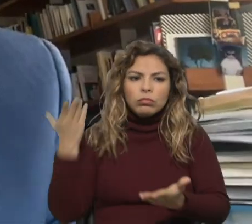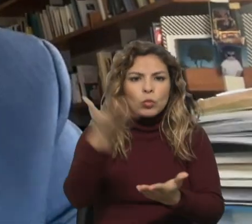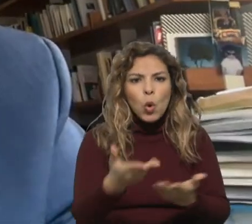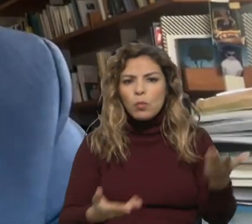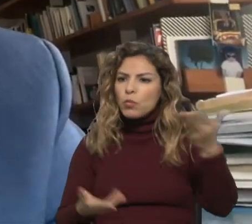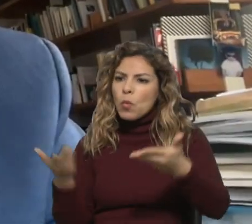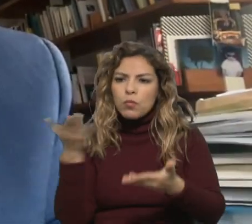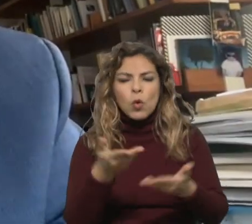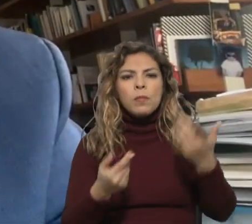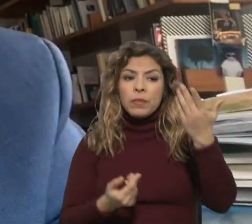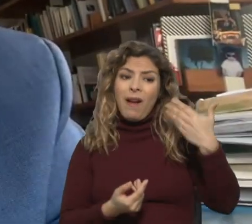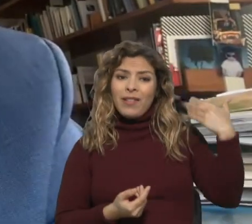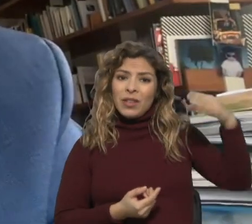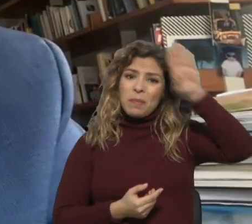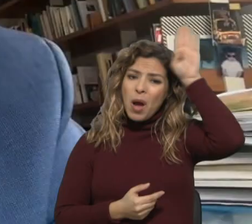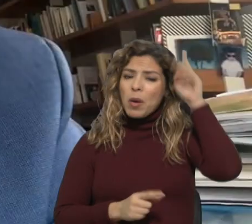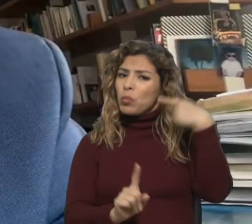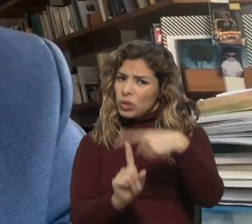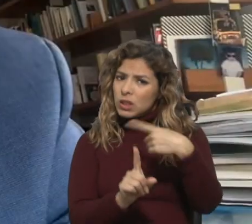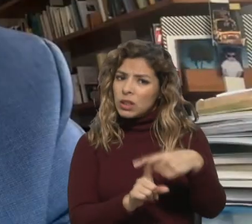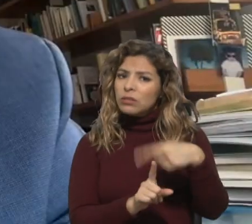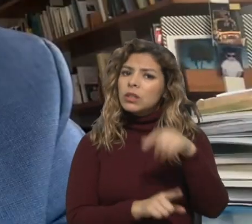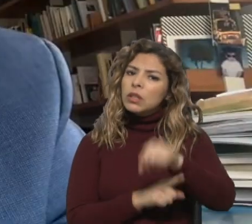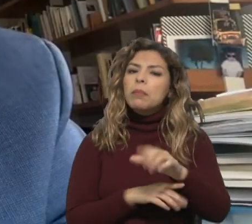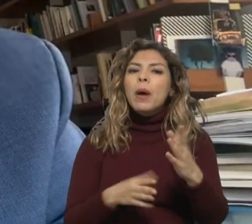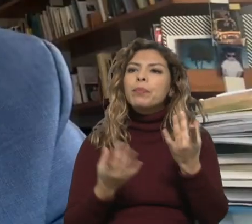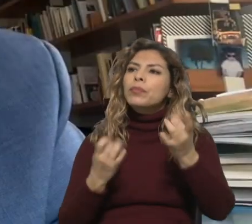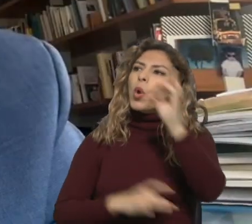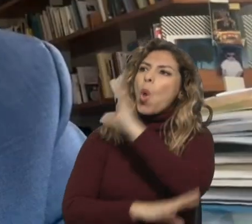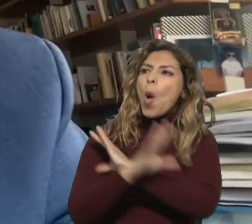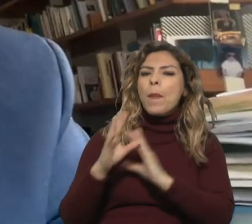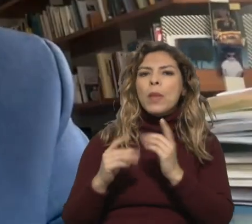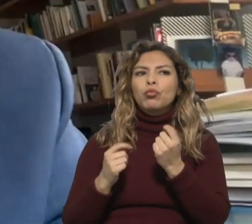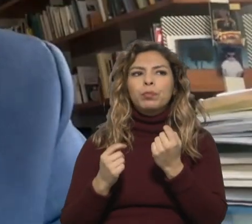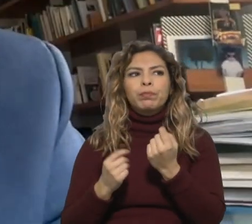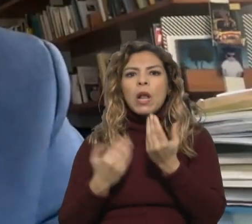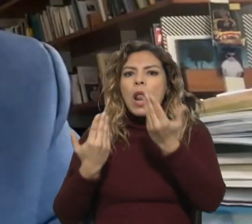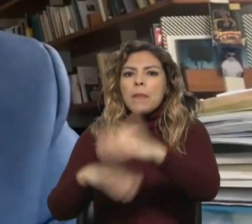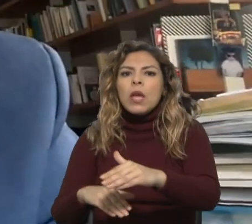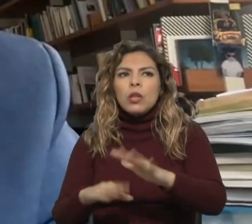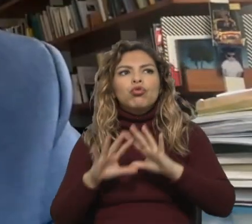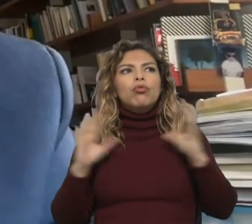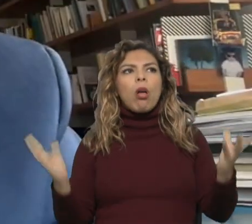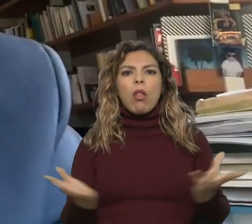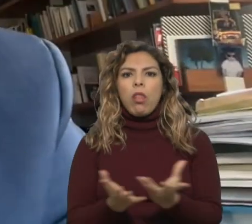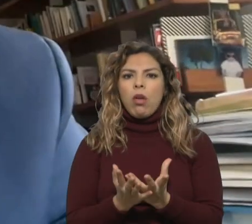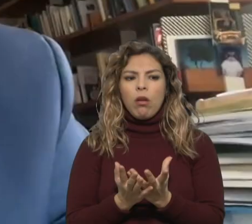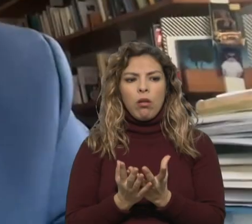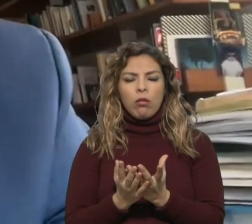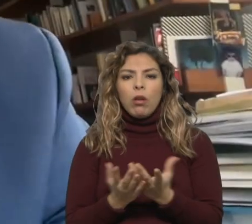anteriores, a perspectiva europeia, apesar de tudo, limita a perspectiva sobre a Igreja e sobre o